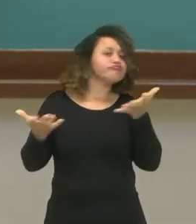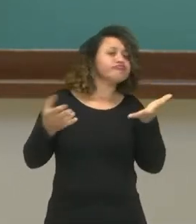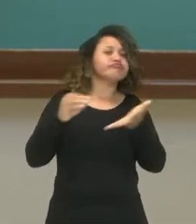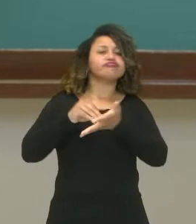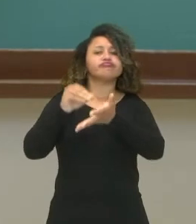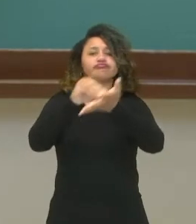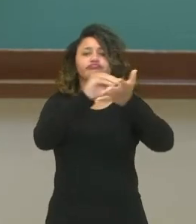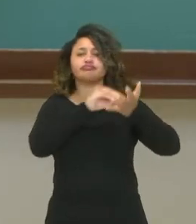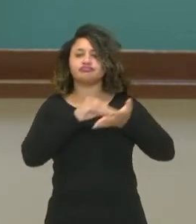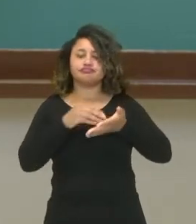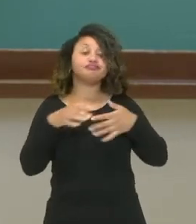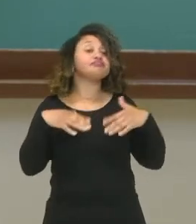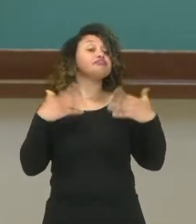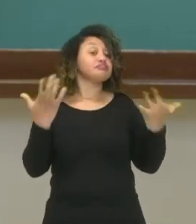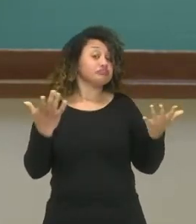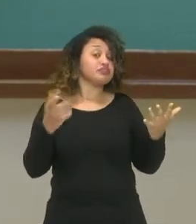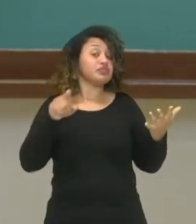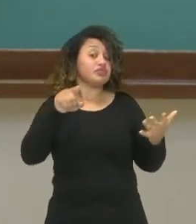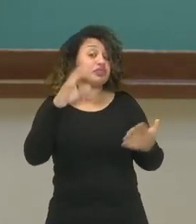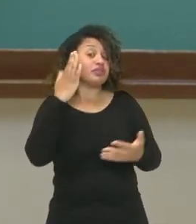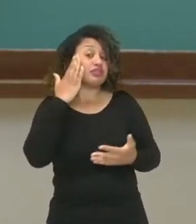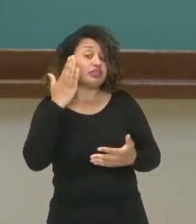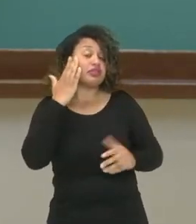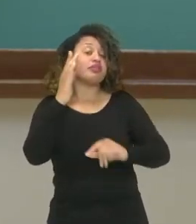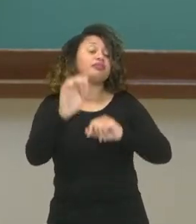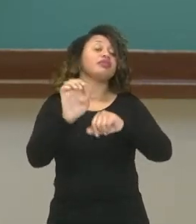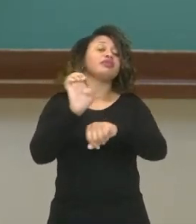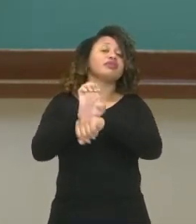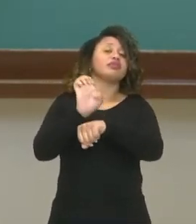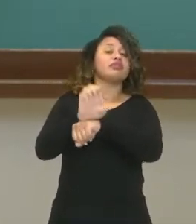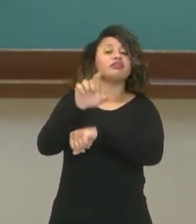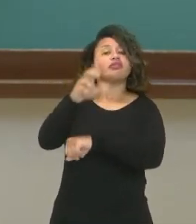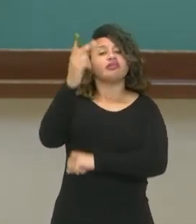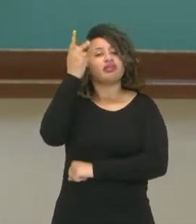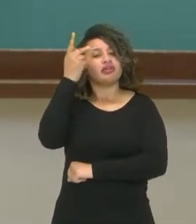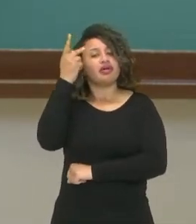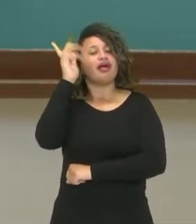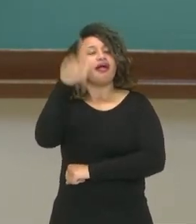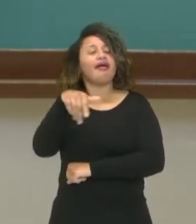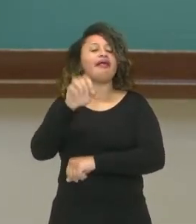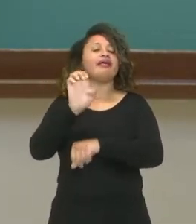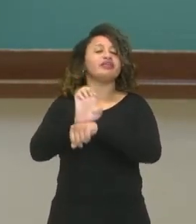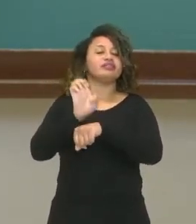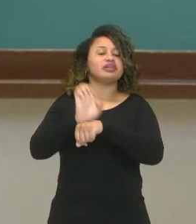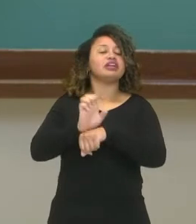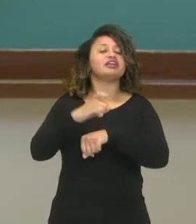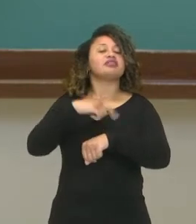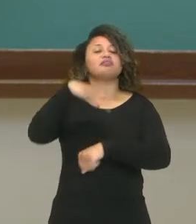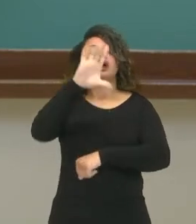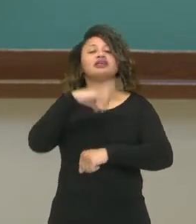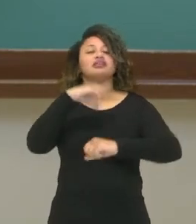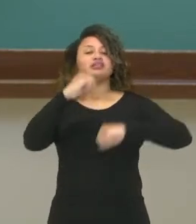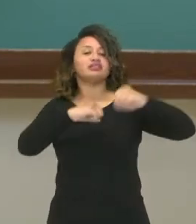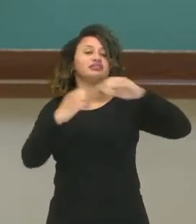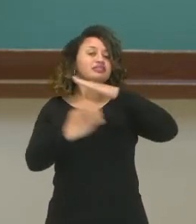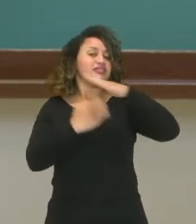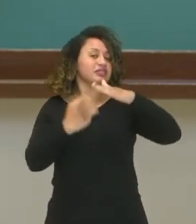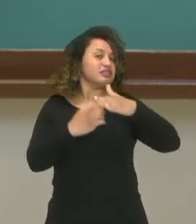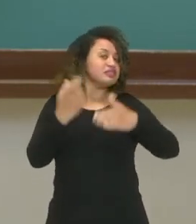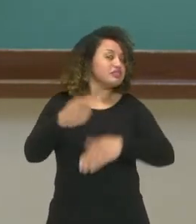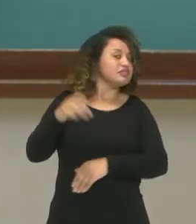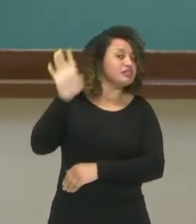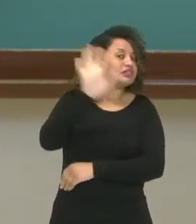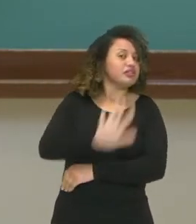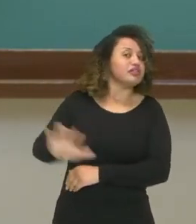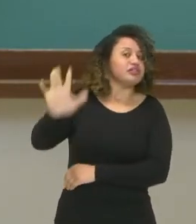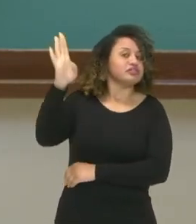Brasil. Aliás, você sabia que o estado de São Paulo é o estado mais industrializado do Brasil? E